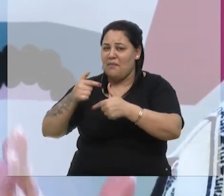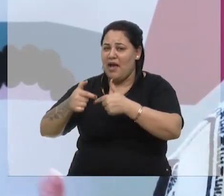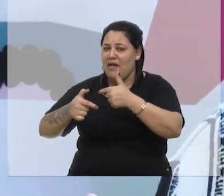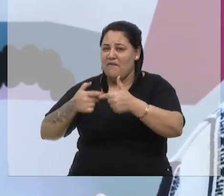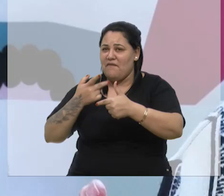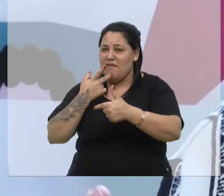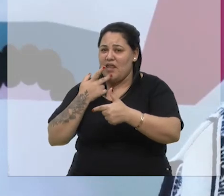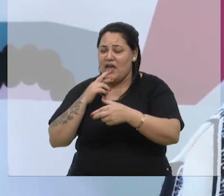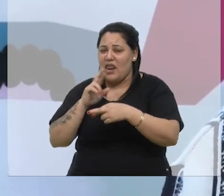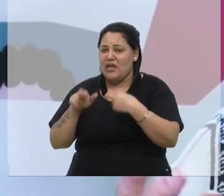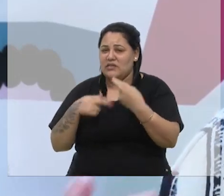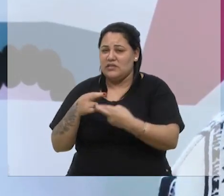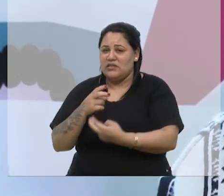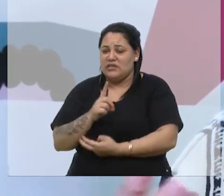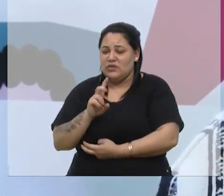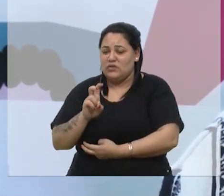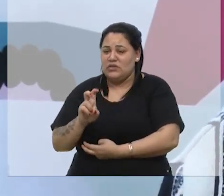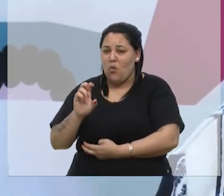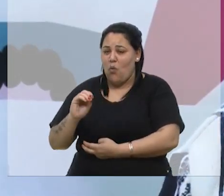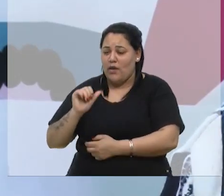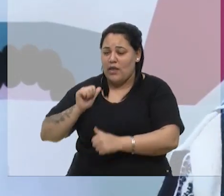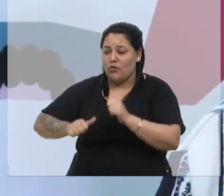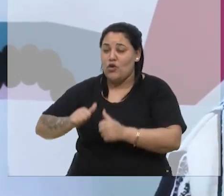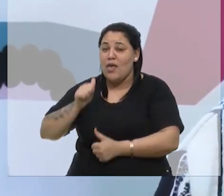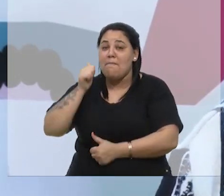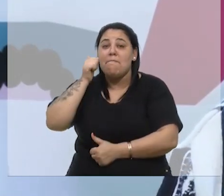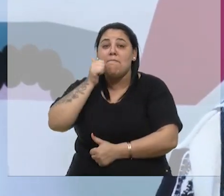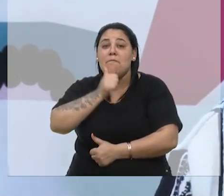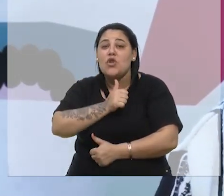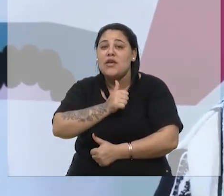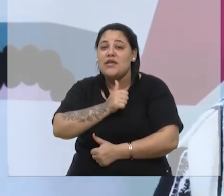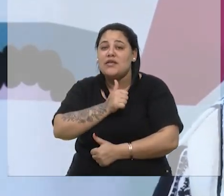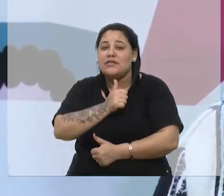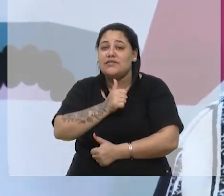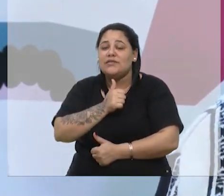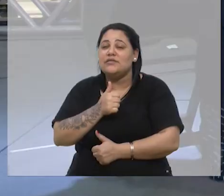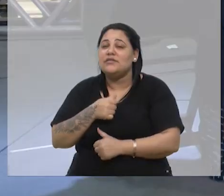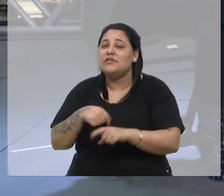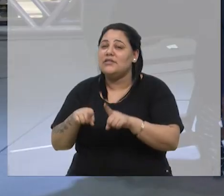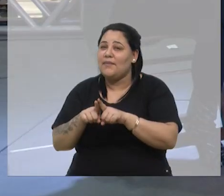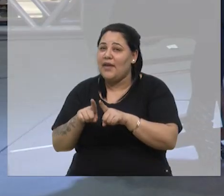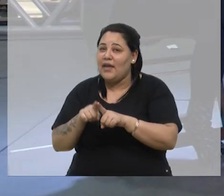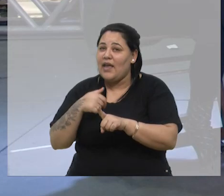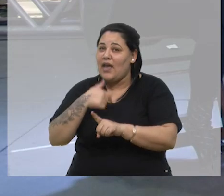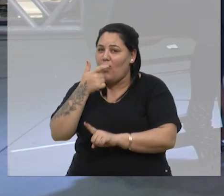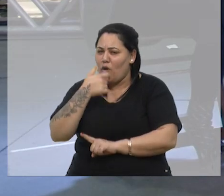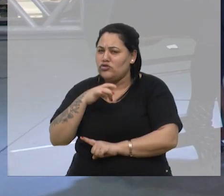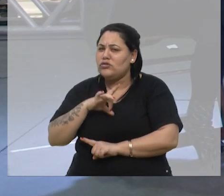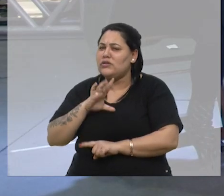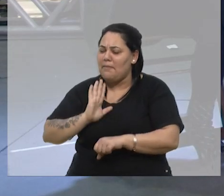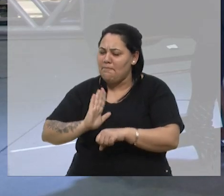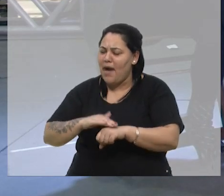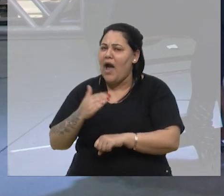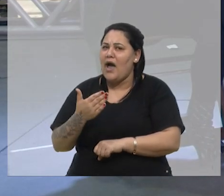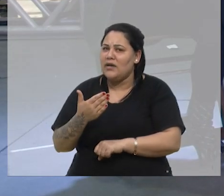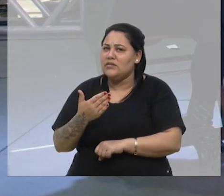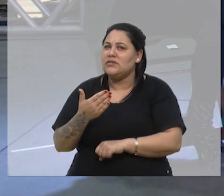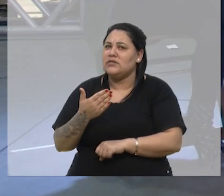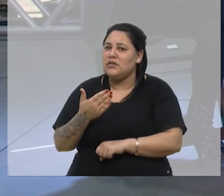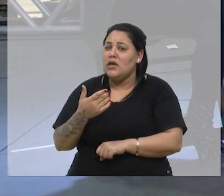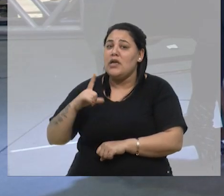necessariamente estou nos meus contos, mas talvez alguma parte que eu nem entenda está ali. Então toda a biografia, a autobiografia é mentirosa.